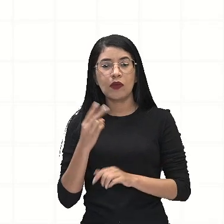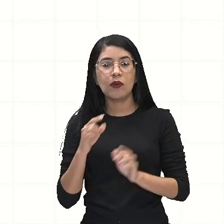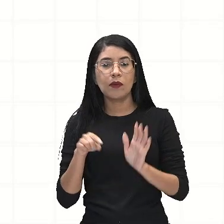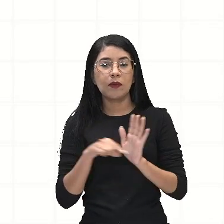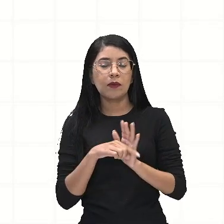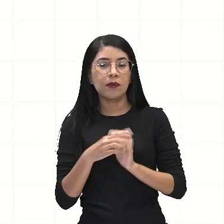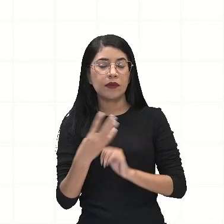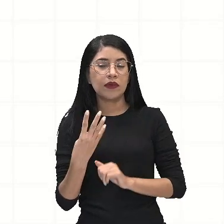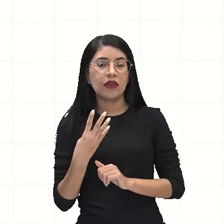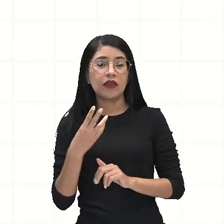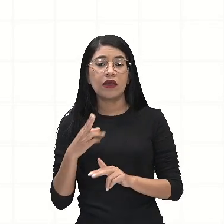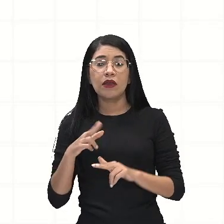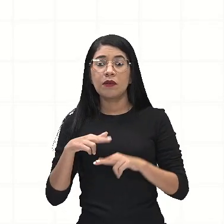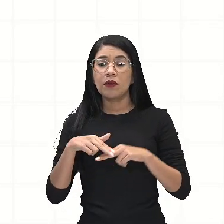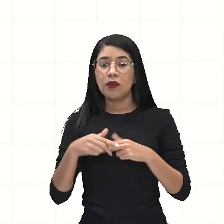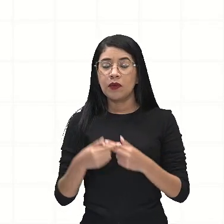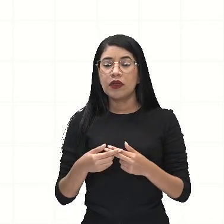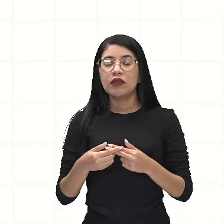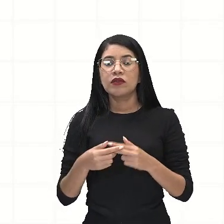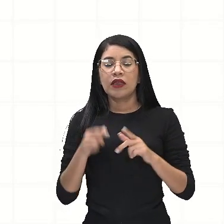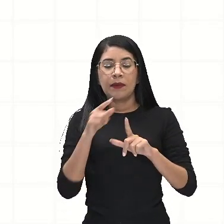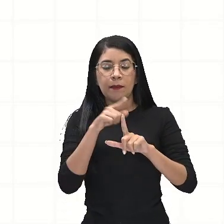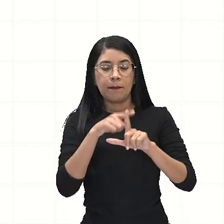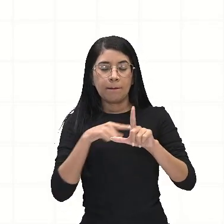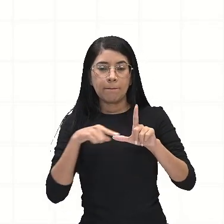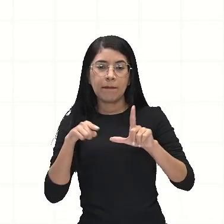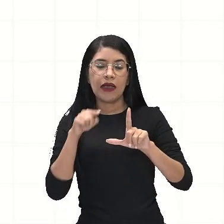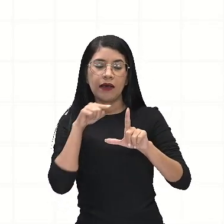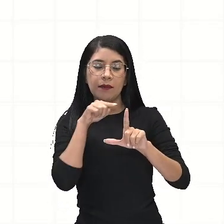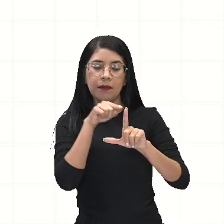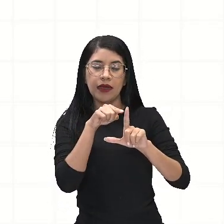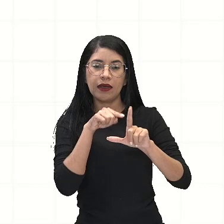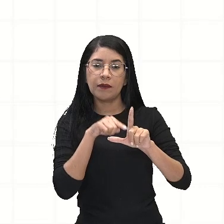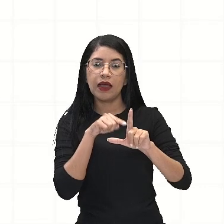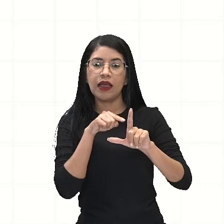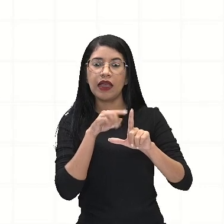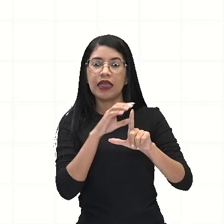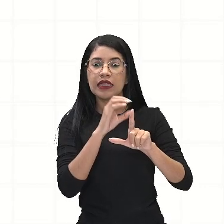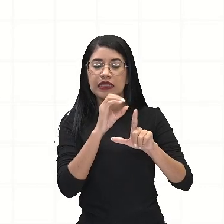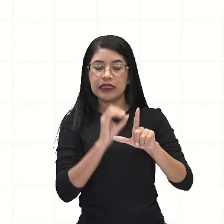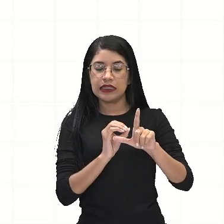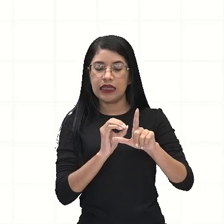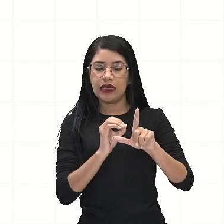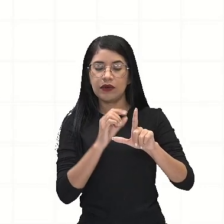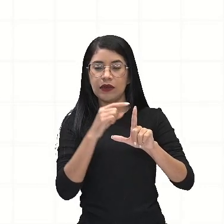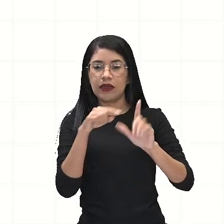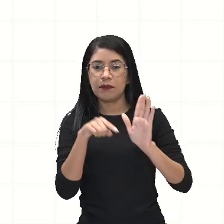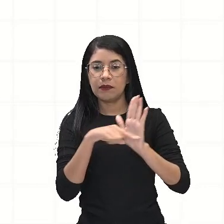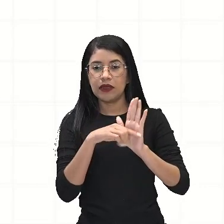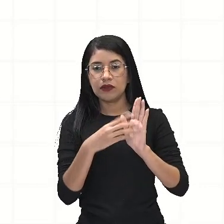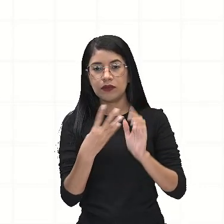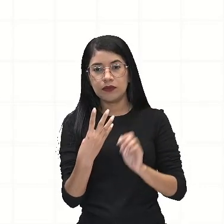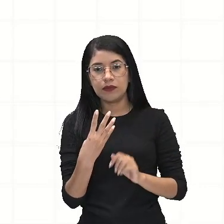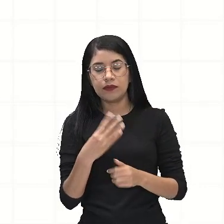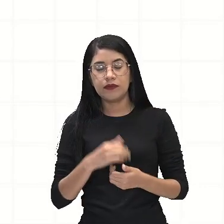4. Por isso que o ponto onde vai intersectar é exatamente menos 4.